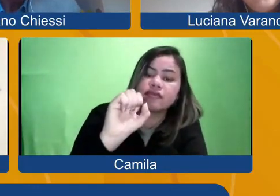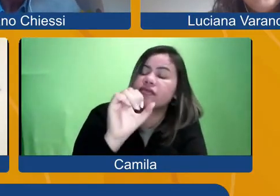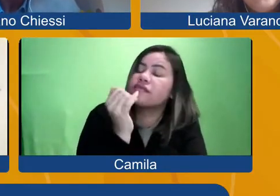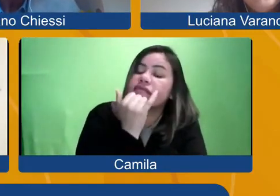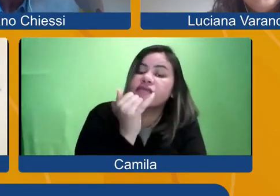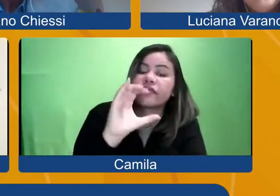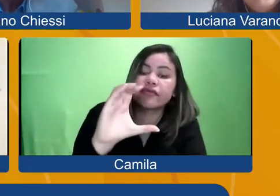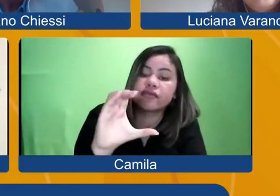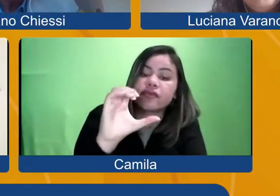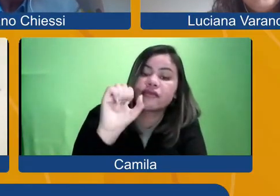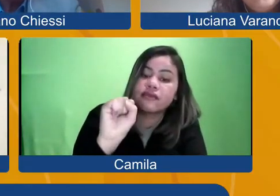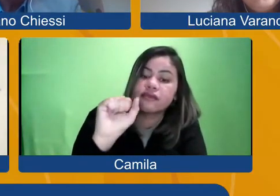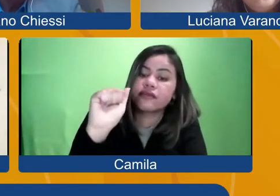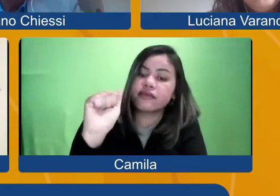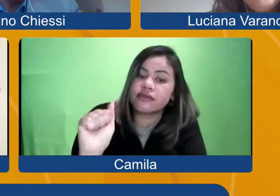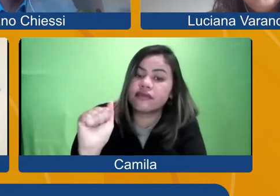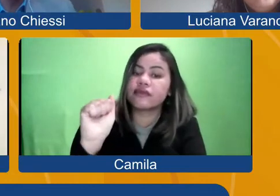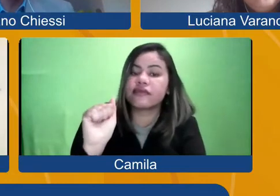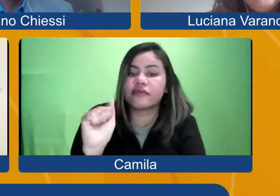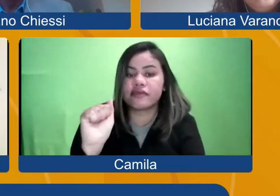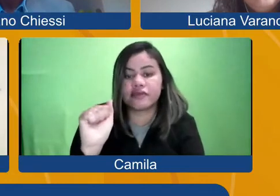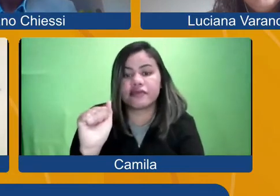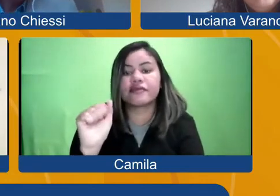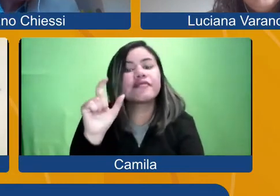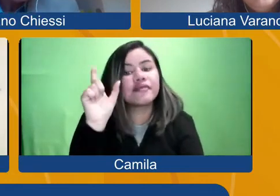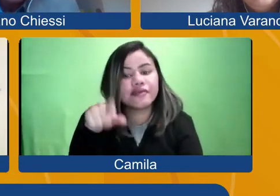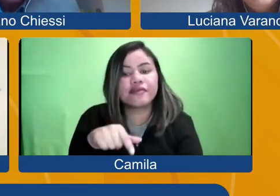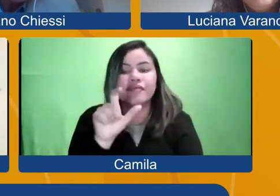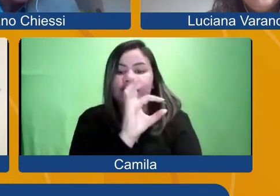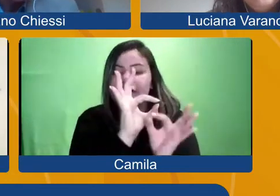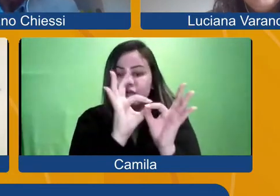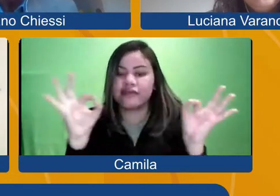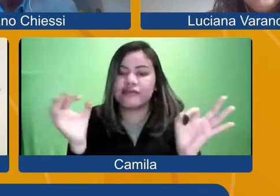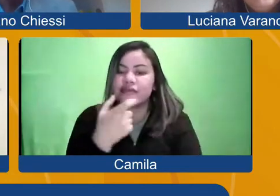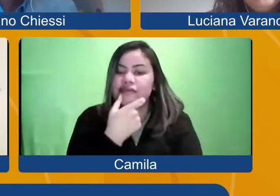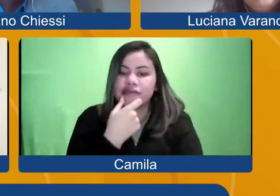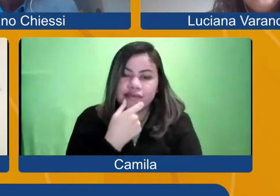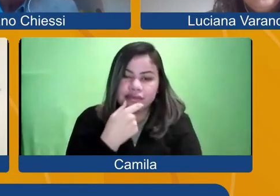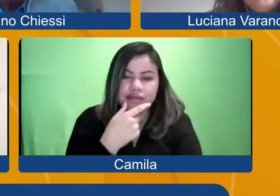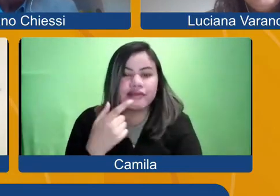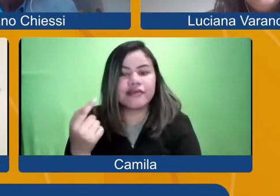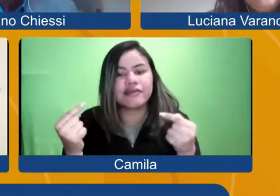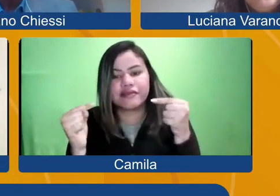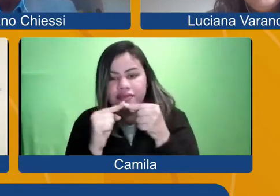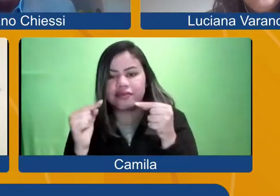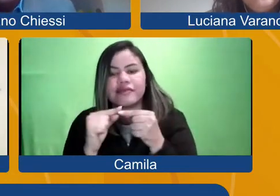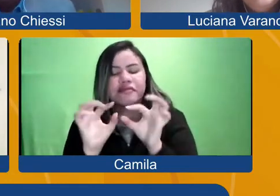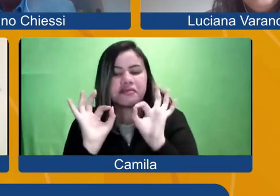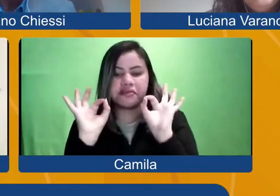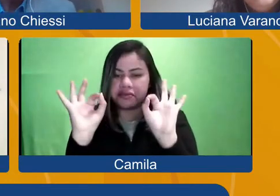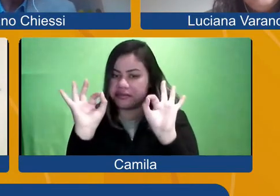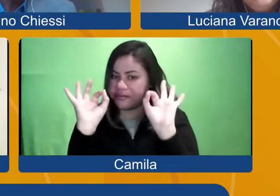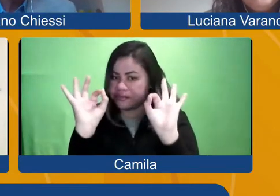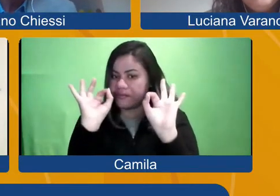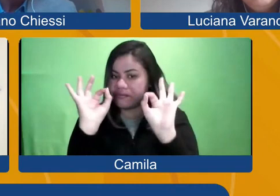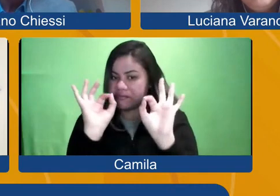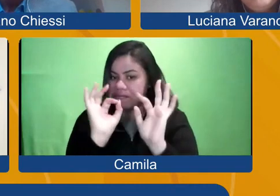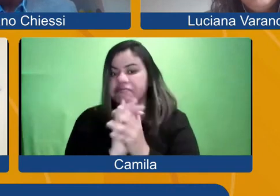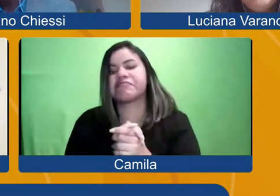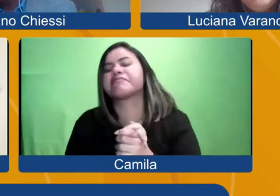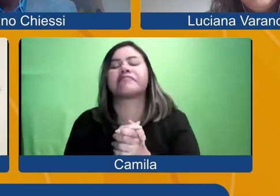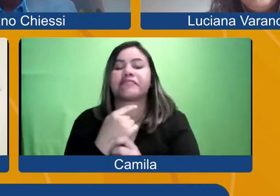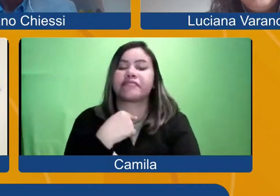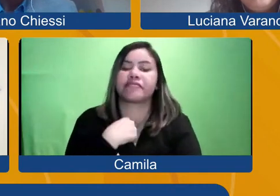isso, Community Supported Agriculture, né? São iniciativas fantásticas, nós temos muitos exemplos. Eu, pessoalmente,